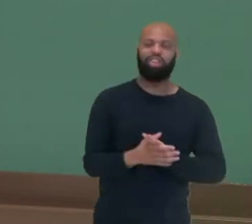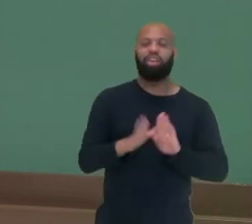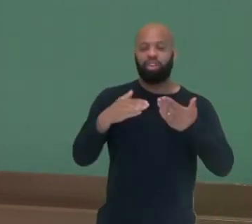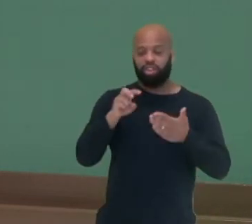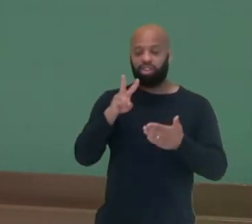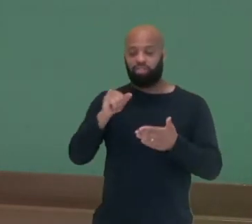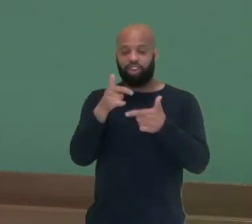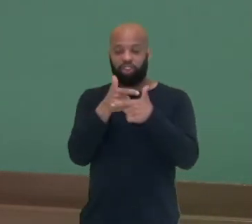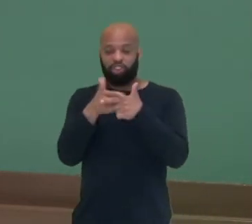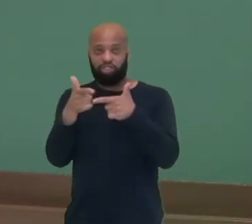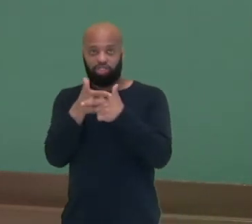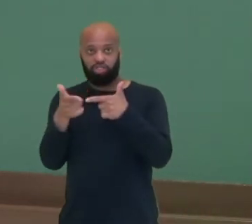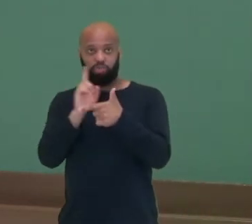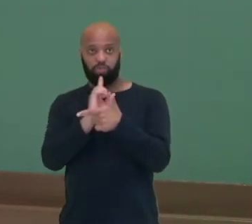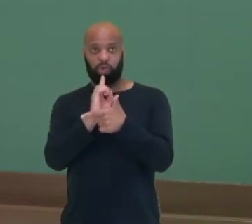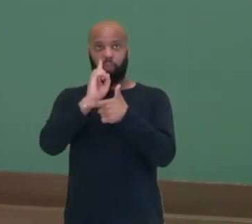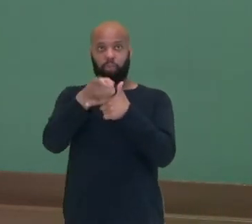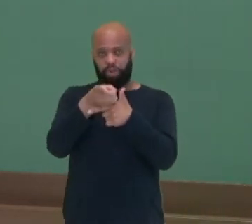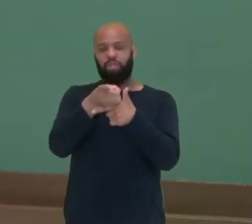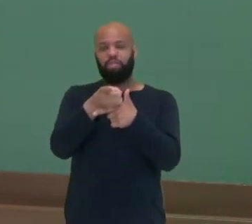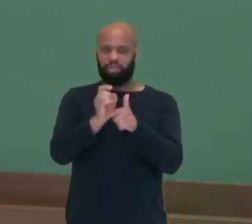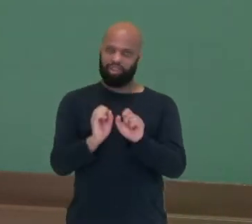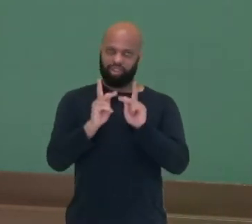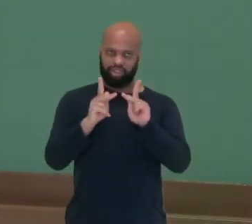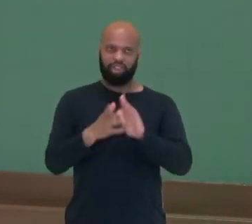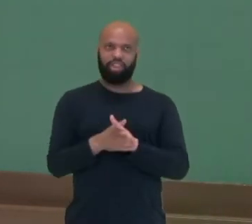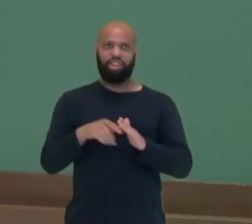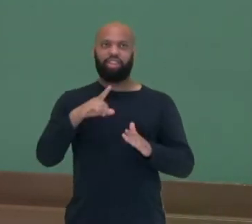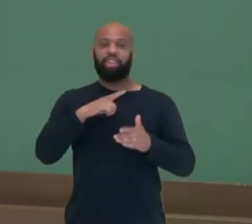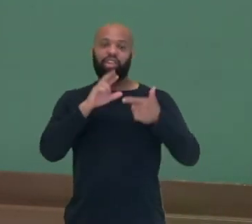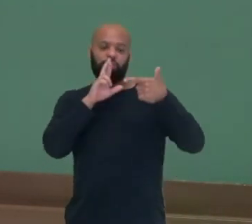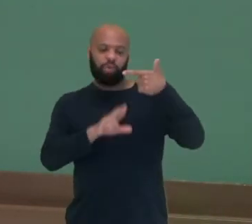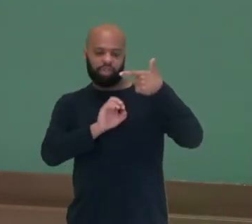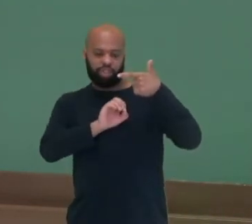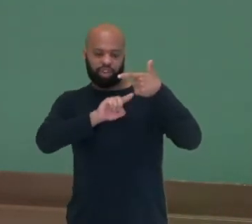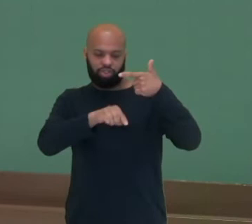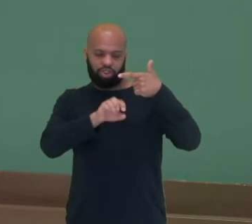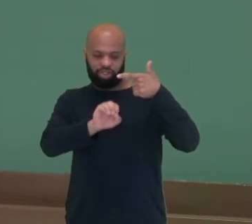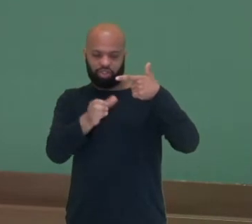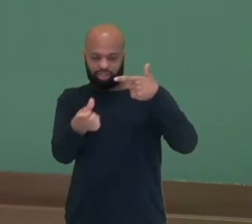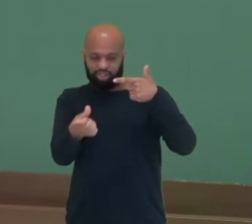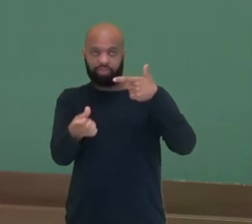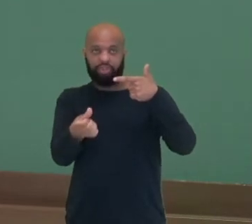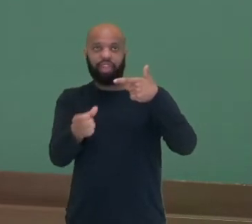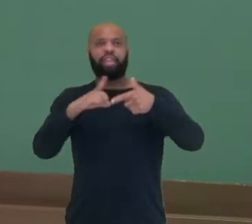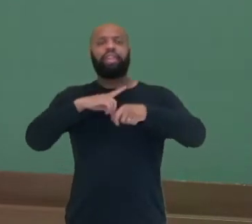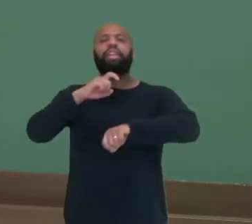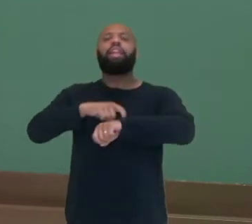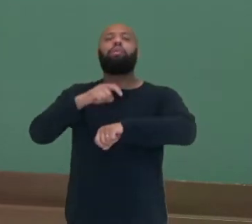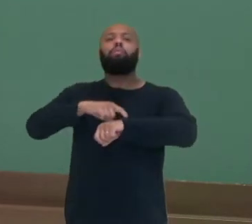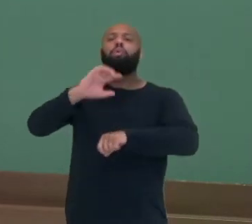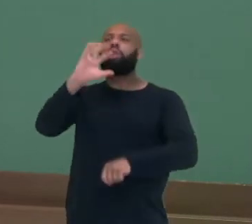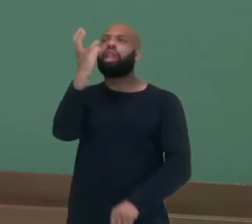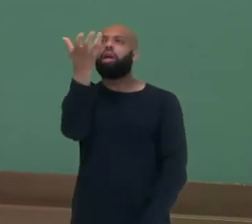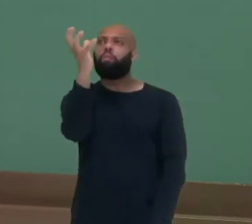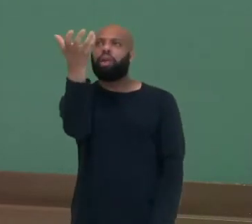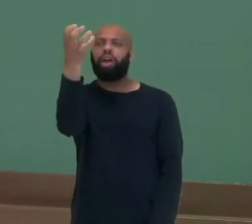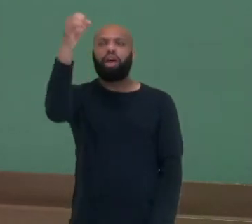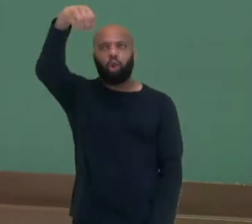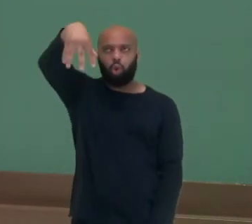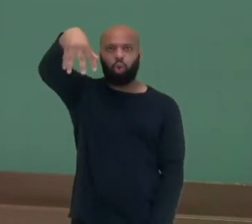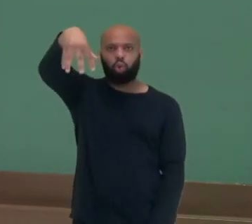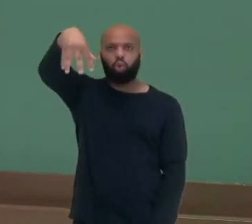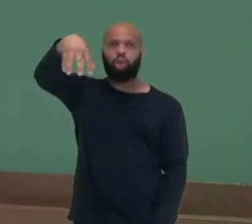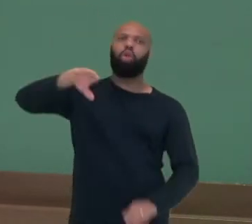por 1000, porque é quilowatts-hora, 0,06. Quanto tempo permaneceu ligado? Foi,